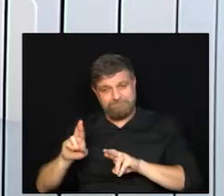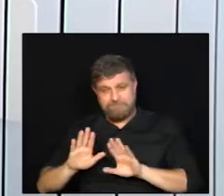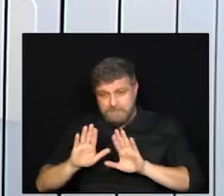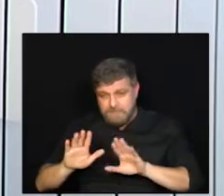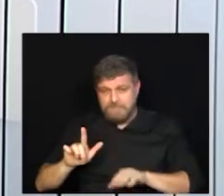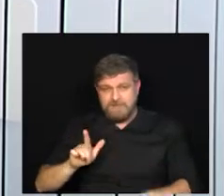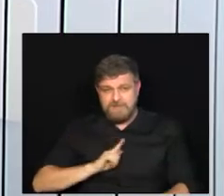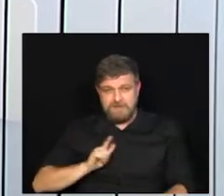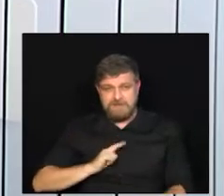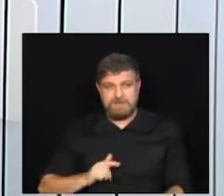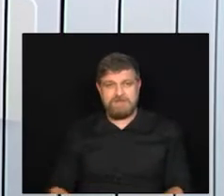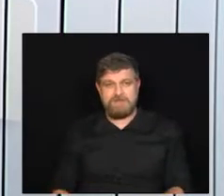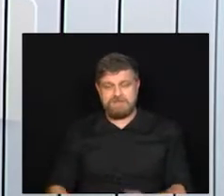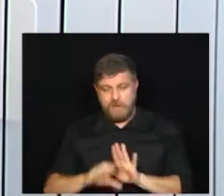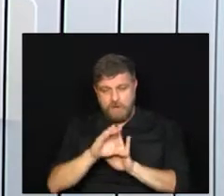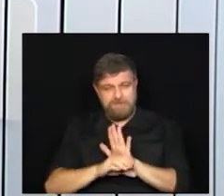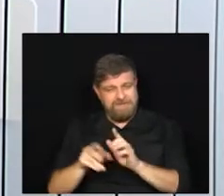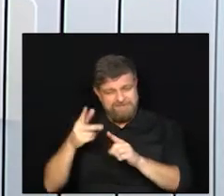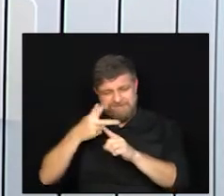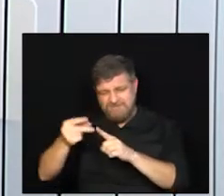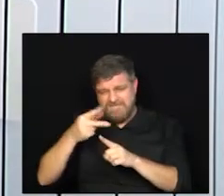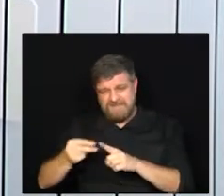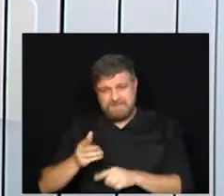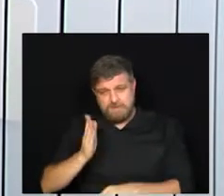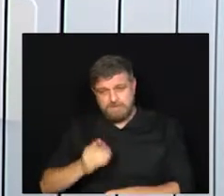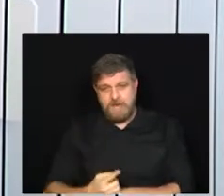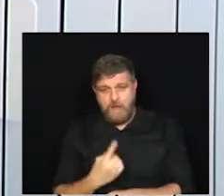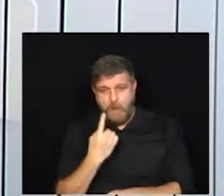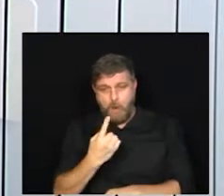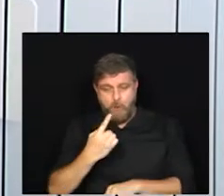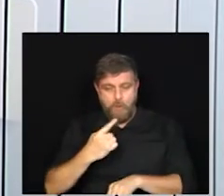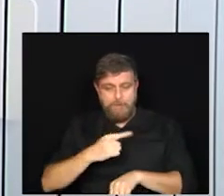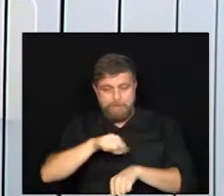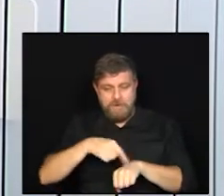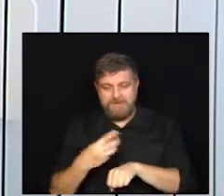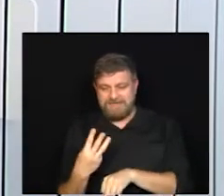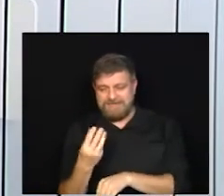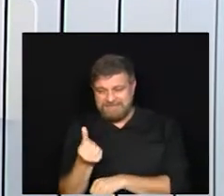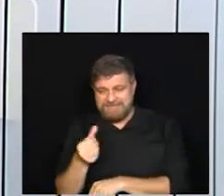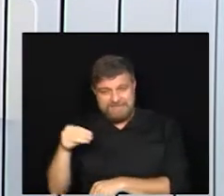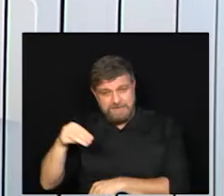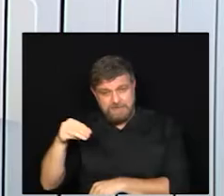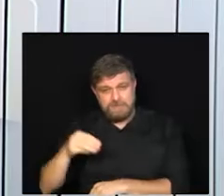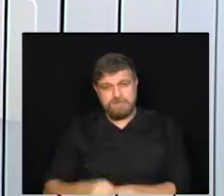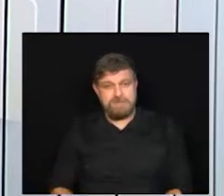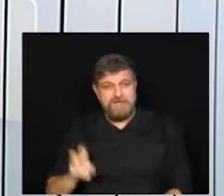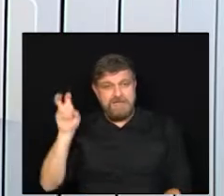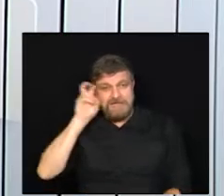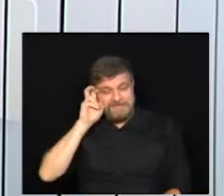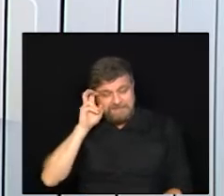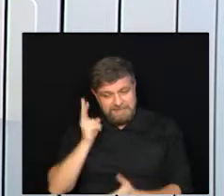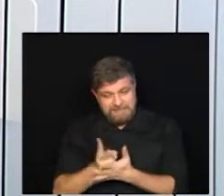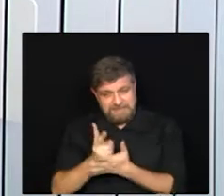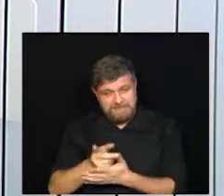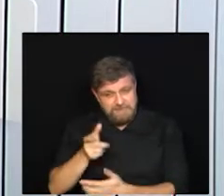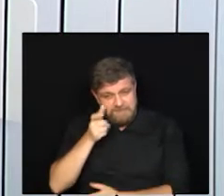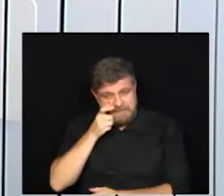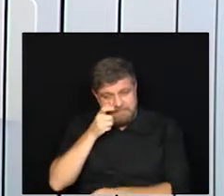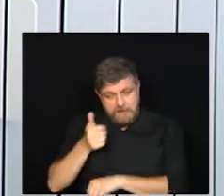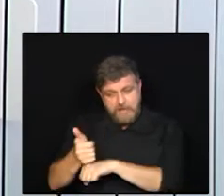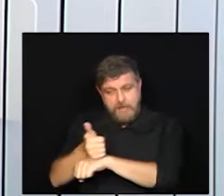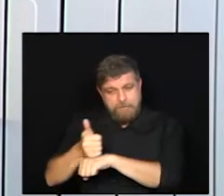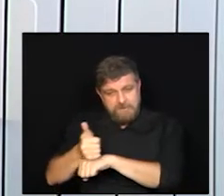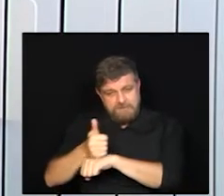com inúmeros títulos. Bom, 1h36, toda quinta-feira você confere aqui uma atividade,